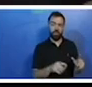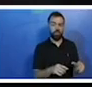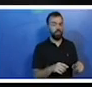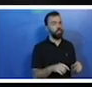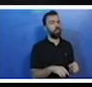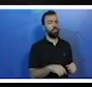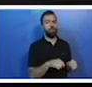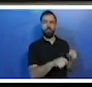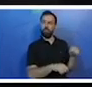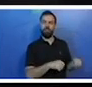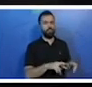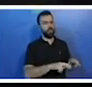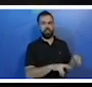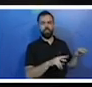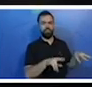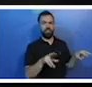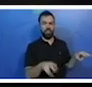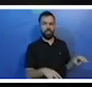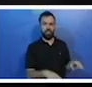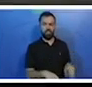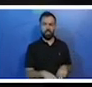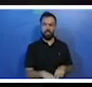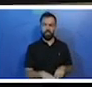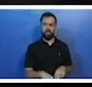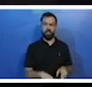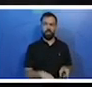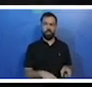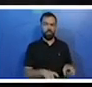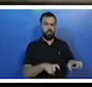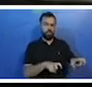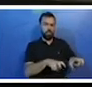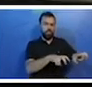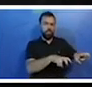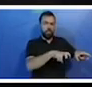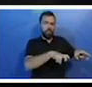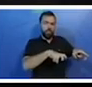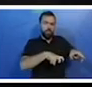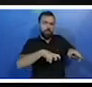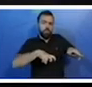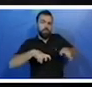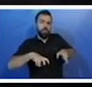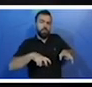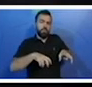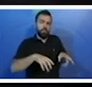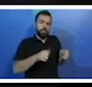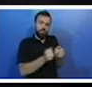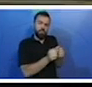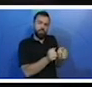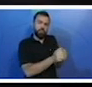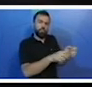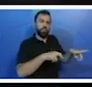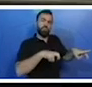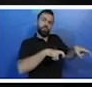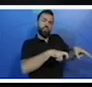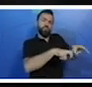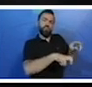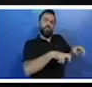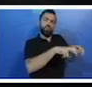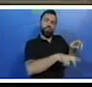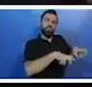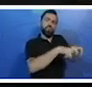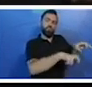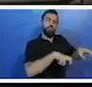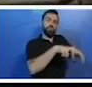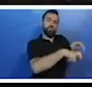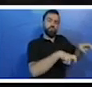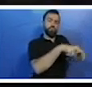bicicleta, participando aqui de uma, vamos chamar assim, de uma passeata de ciclismo, né? Então, nós vemos aqui, lógico que nesse momento de